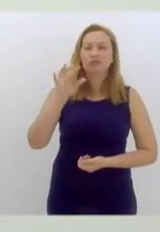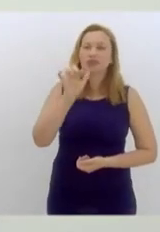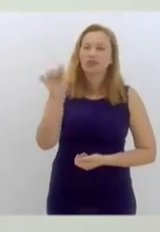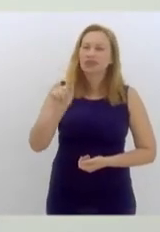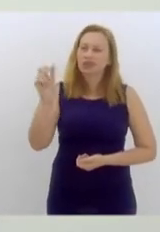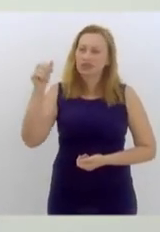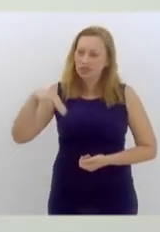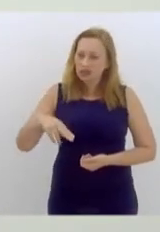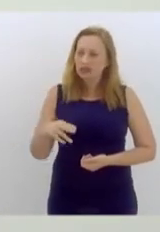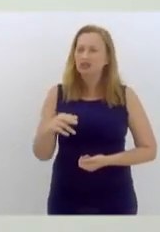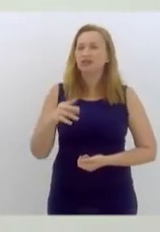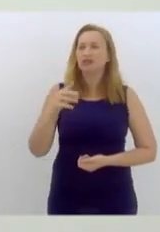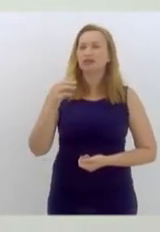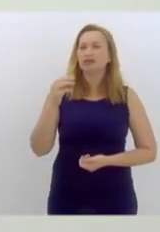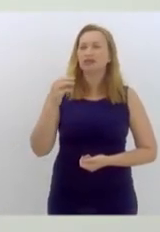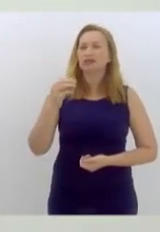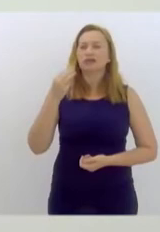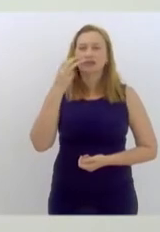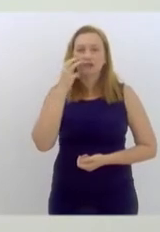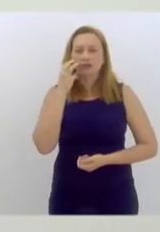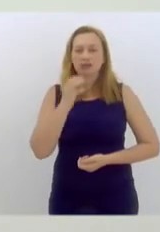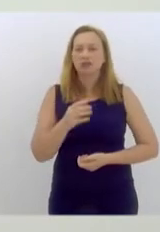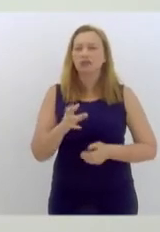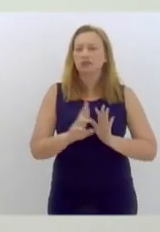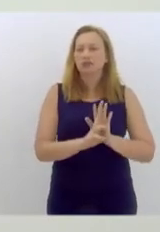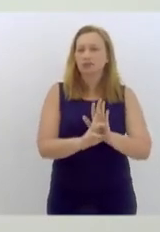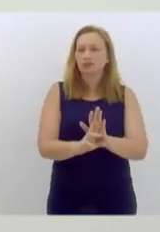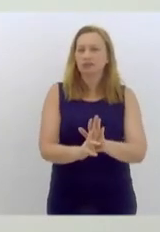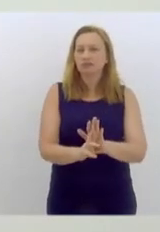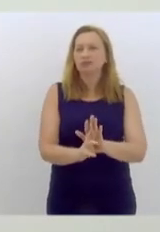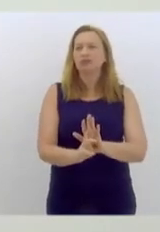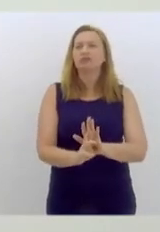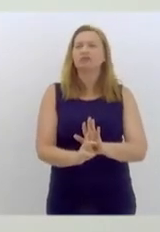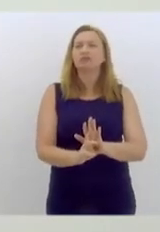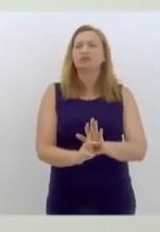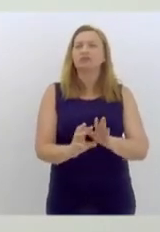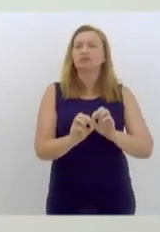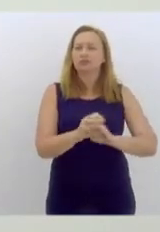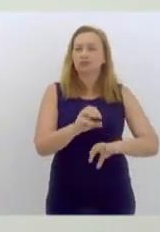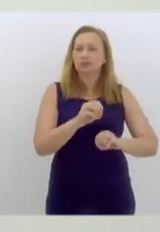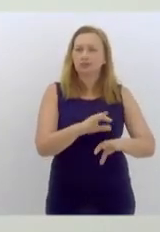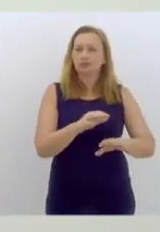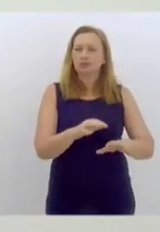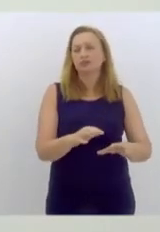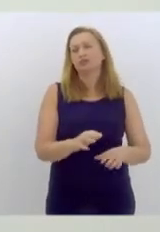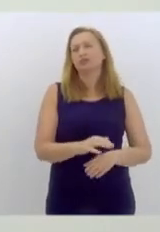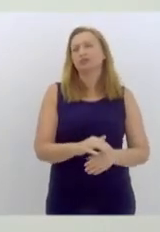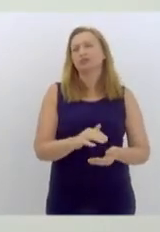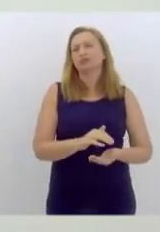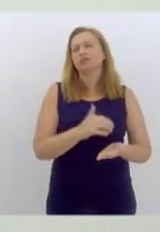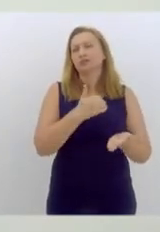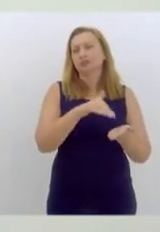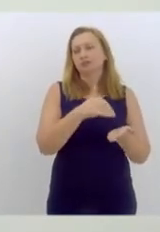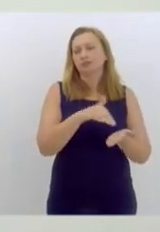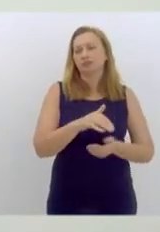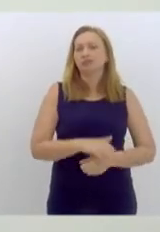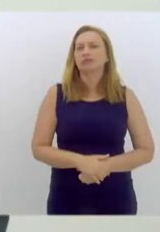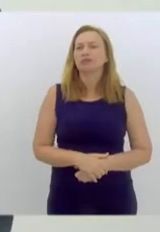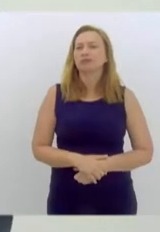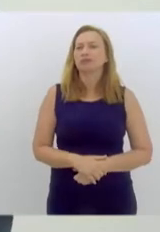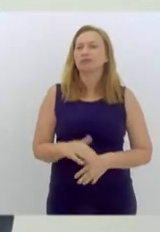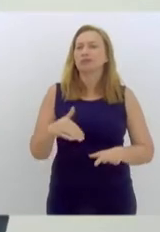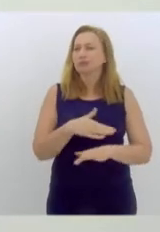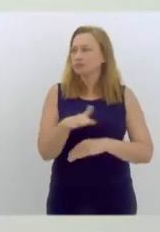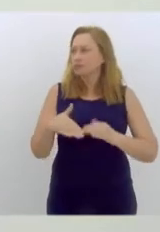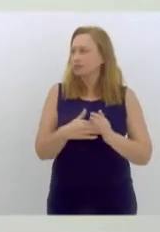Bom dia, representante da Secretaria de Educação, Ana Valentina, cumprimentando a Vossa Senhoria, eu cumprimento a